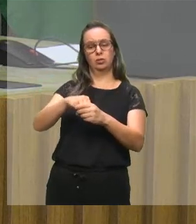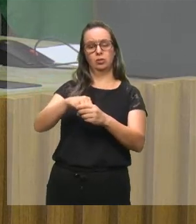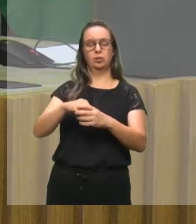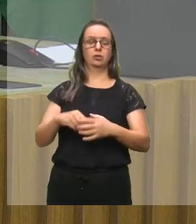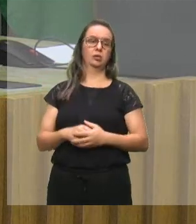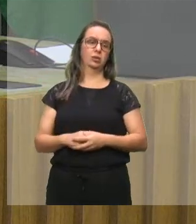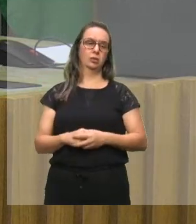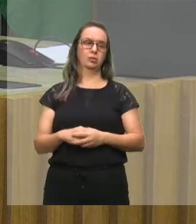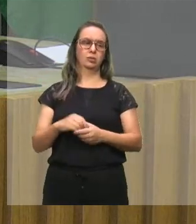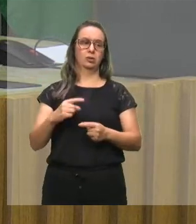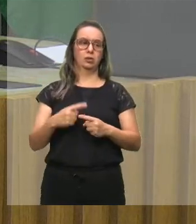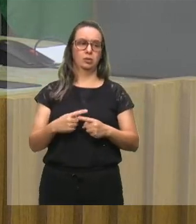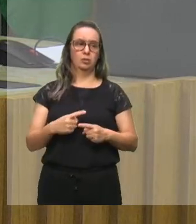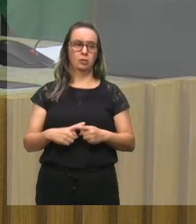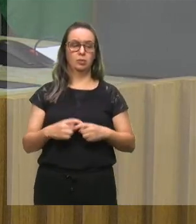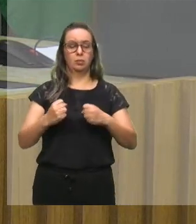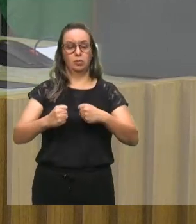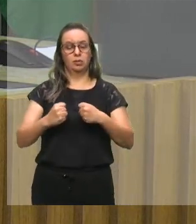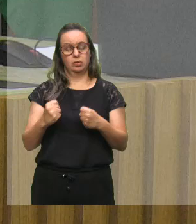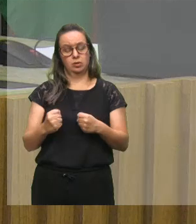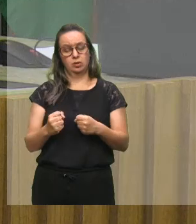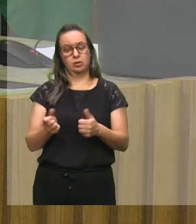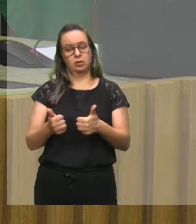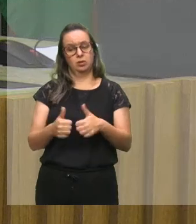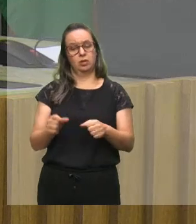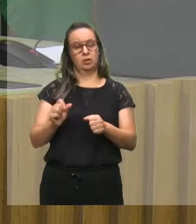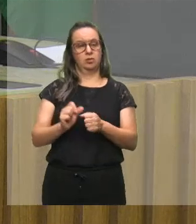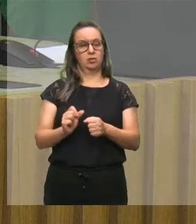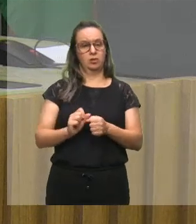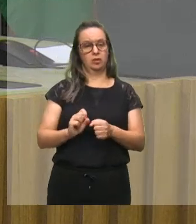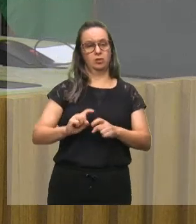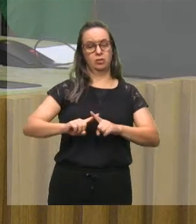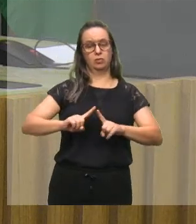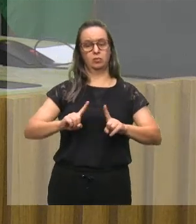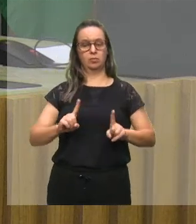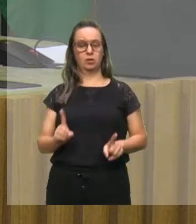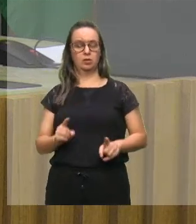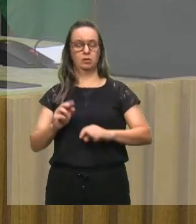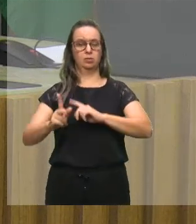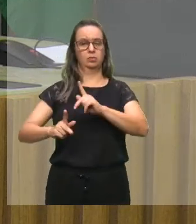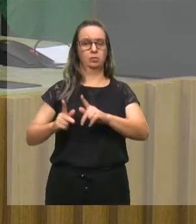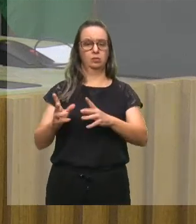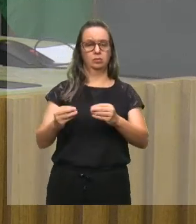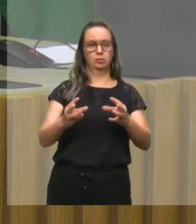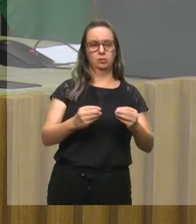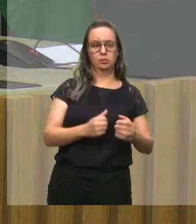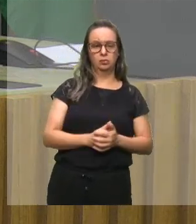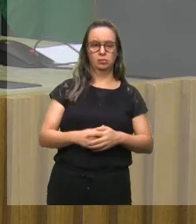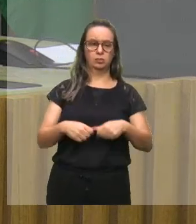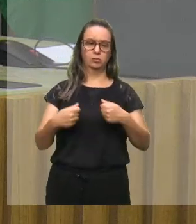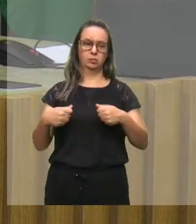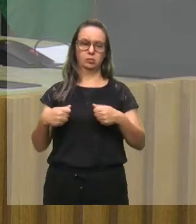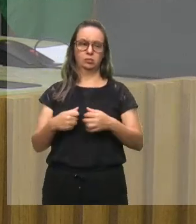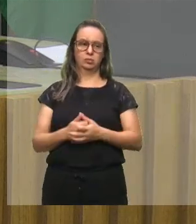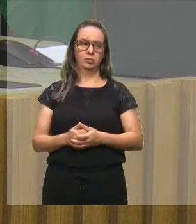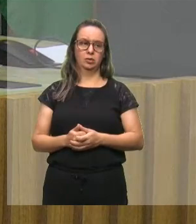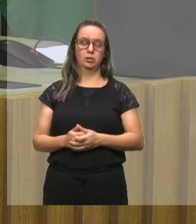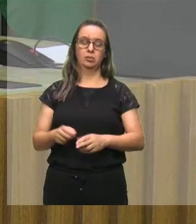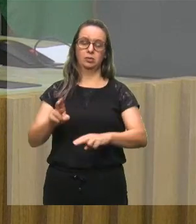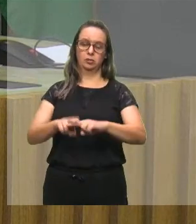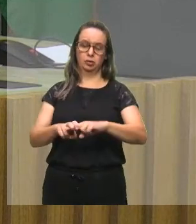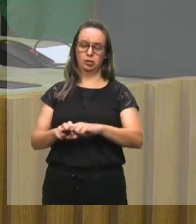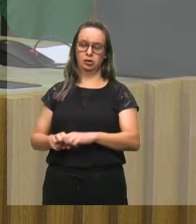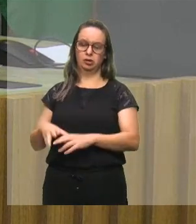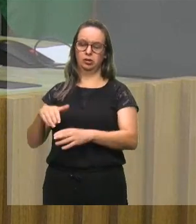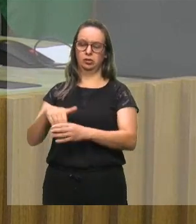você, porque você pode não ter sido reeleito, mas a população precisa, e é para isso que a gente elege as pessoas. Eu estou aqui